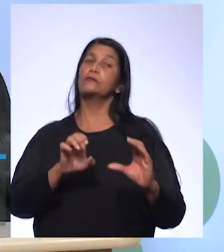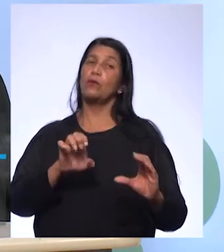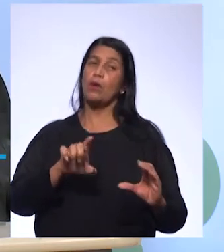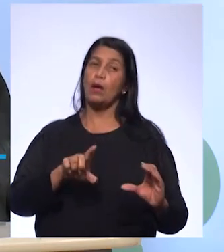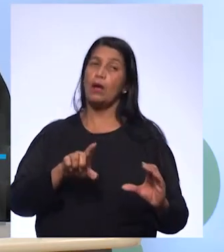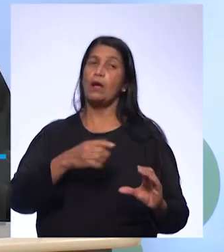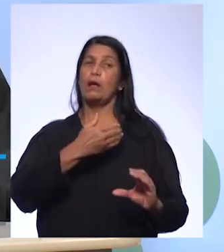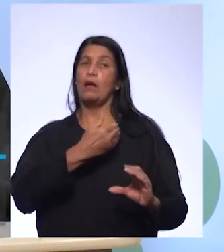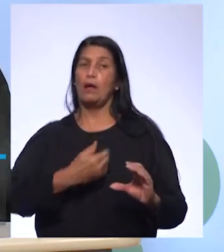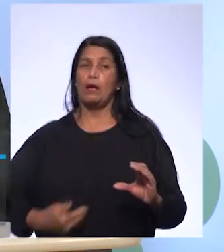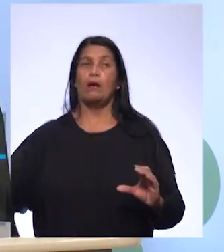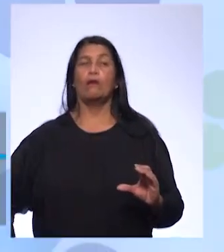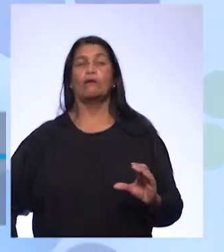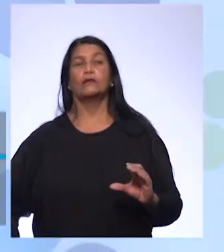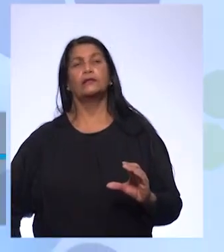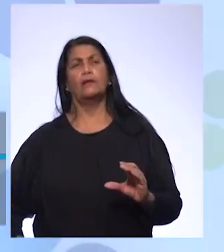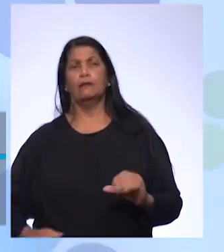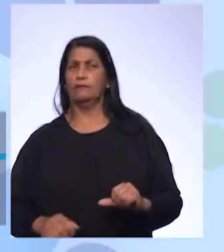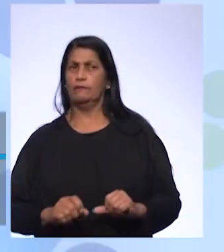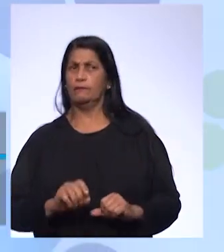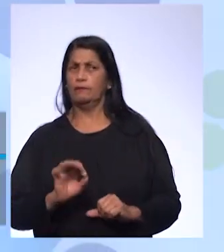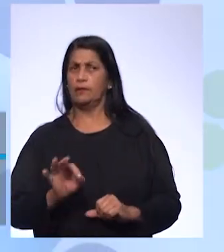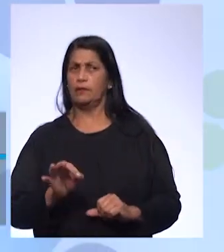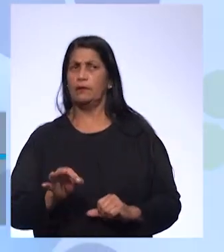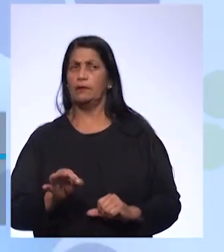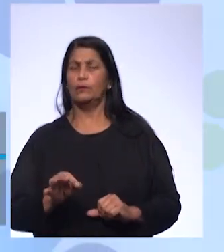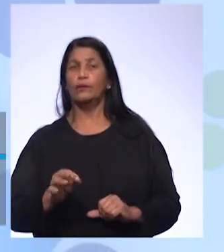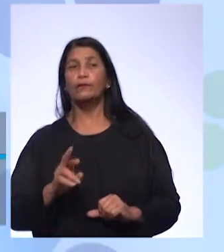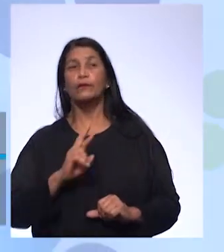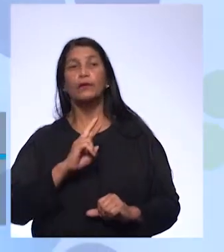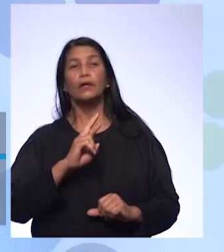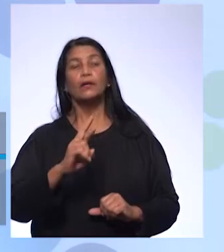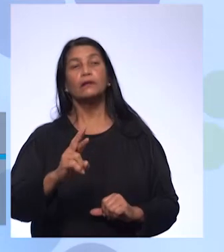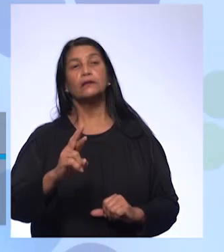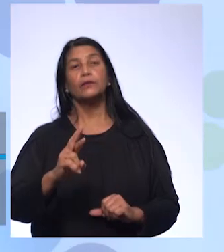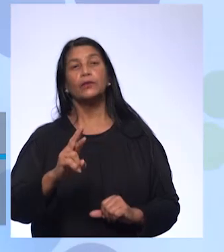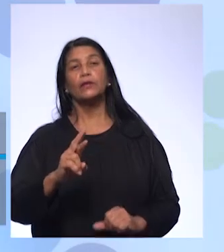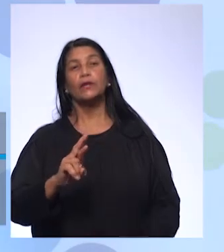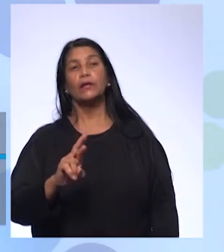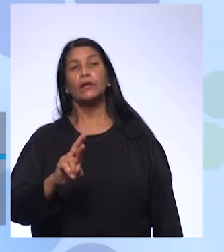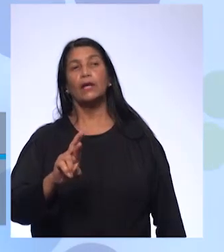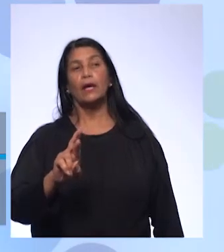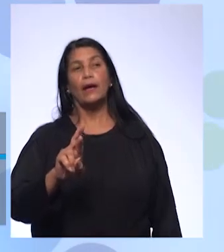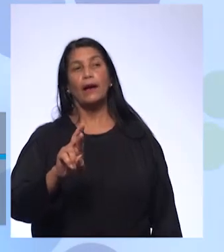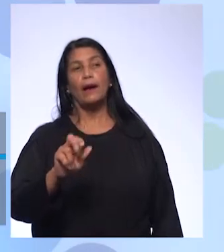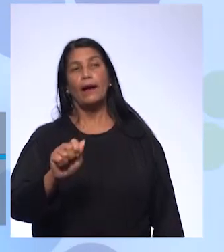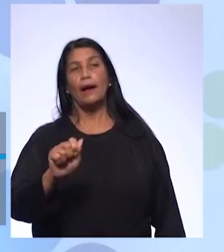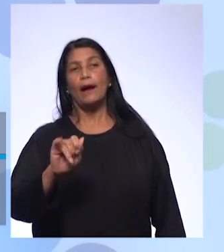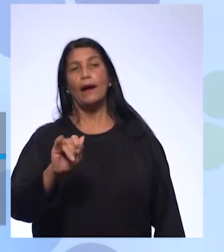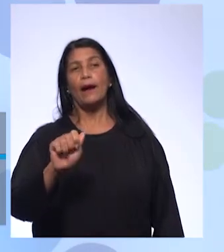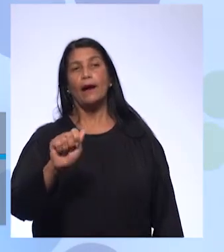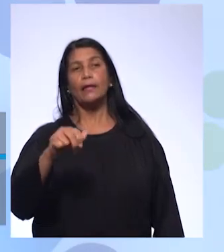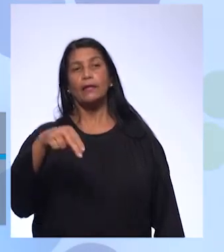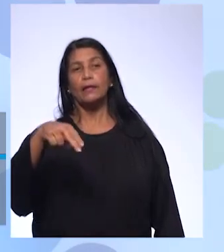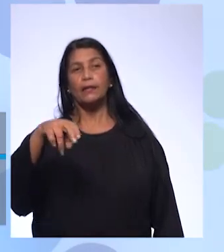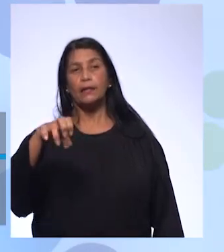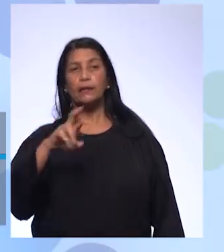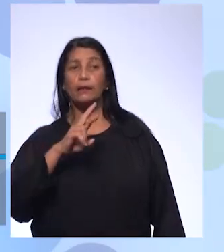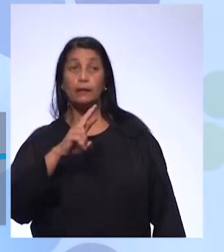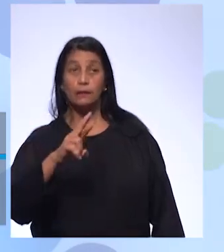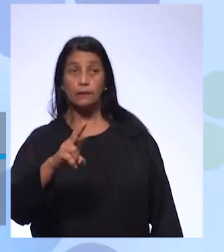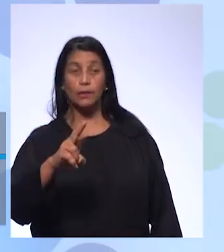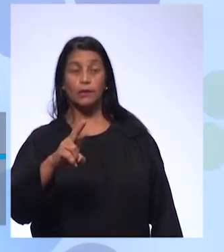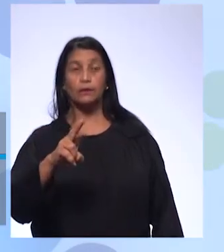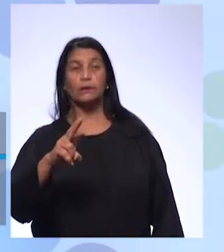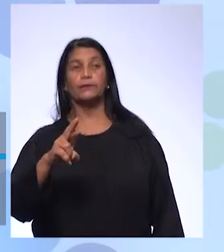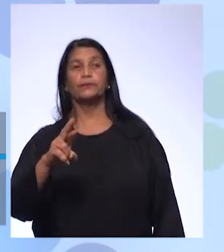Estado. É isso, não é? Bom, eu vou colocar aqui a resposta da estudante Rayane, que vai servir aí para ilustrar bem o que